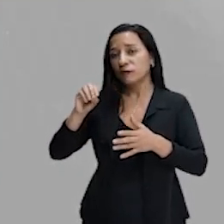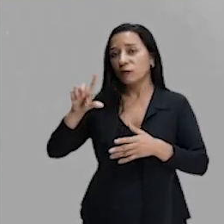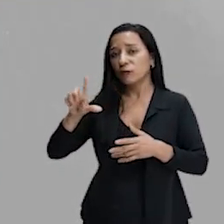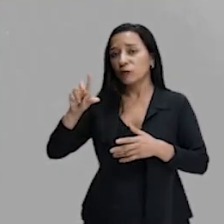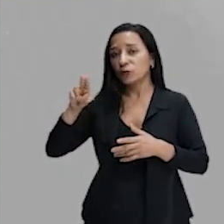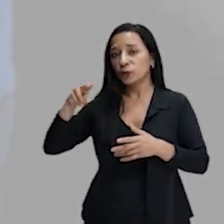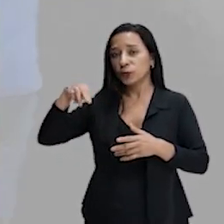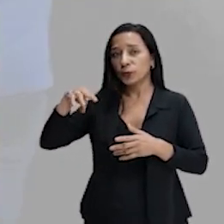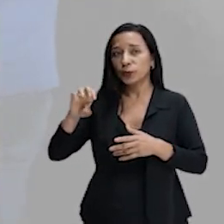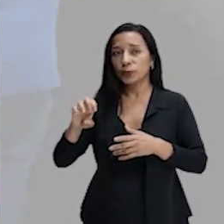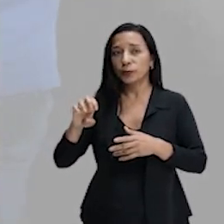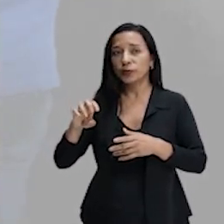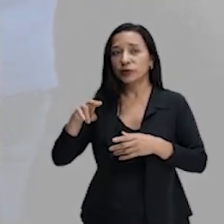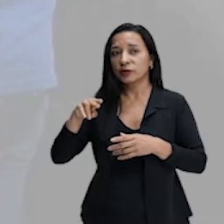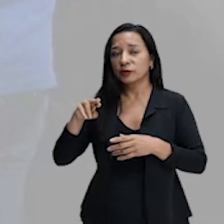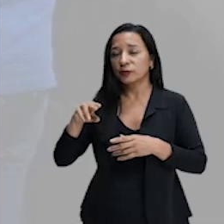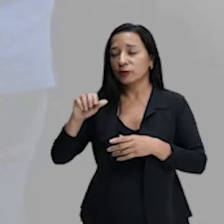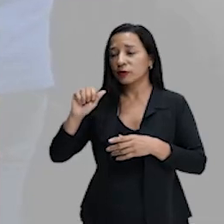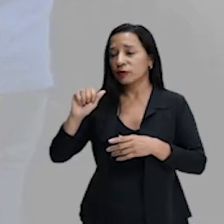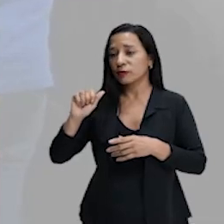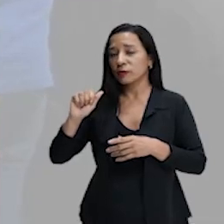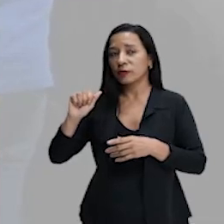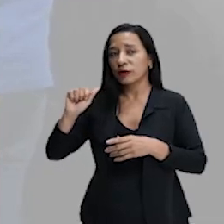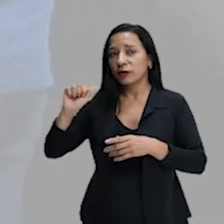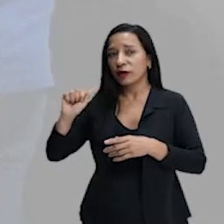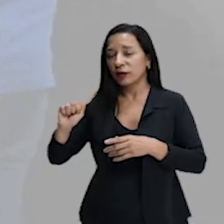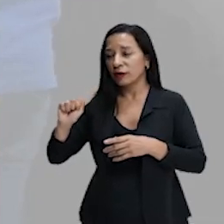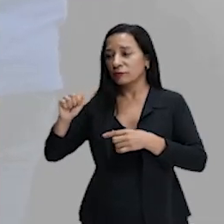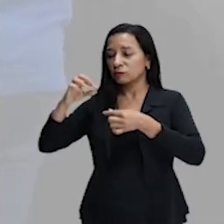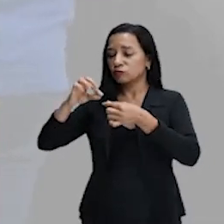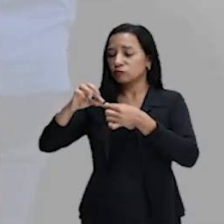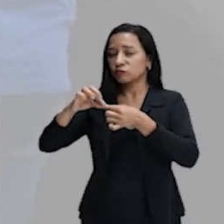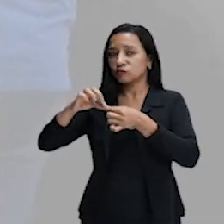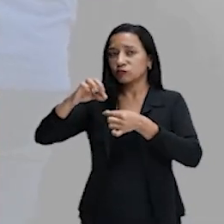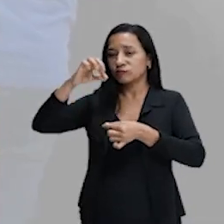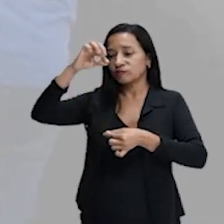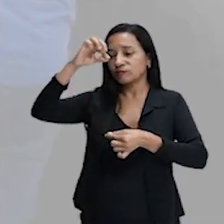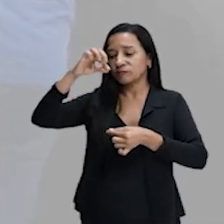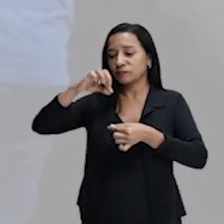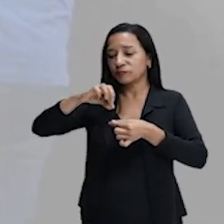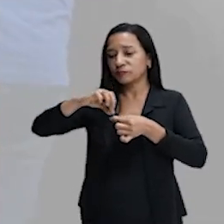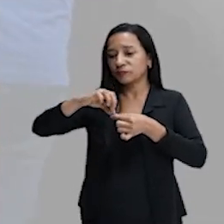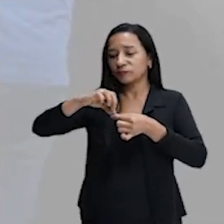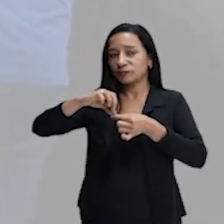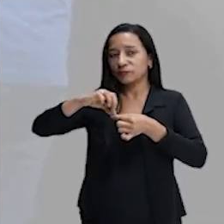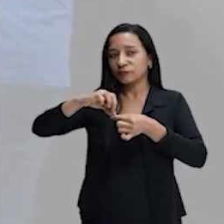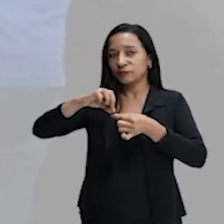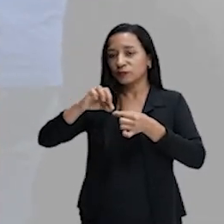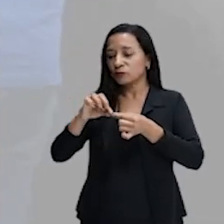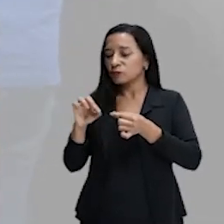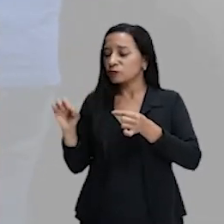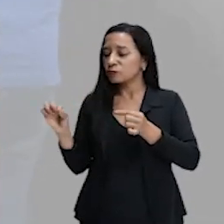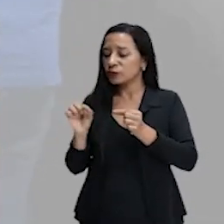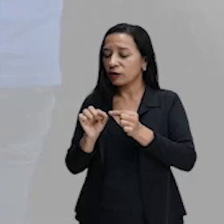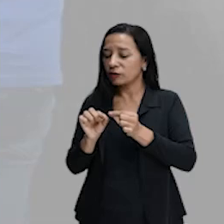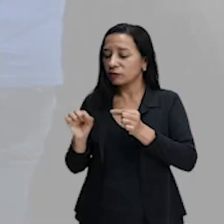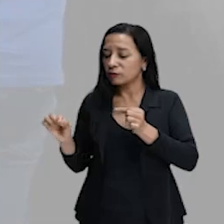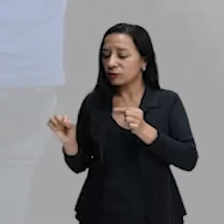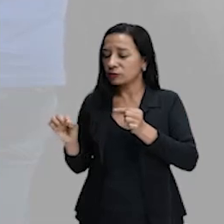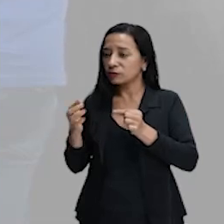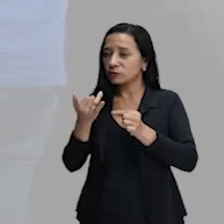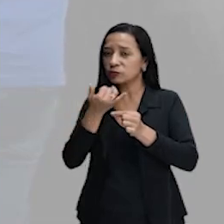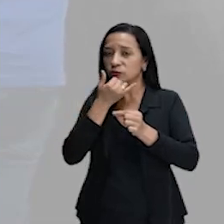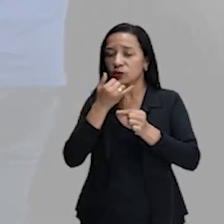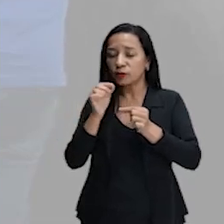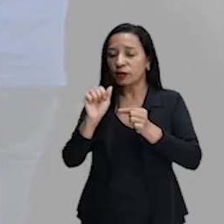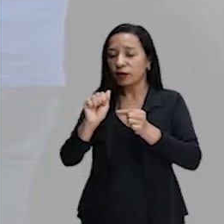calcular a área de um triângulo equilátero essa fómula L qu